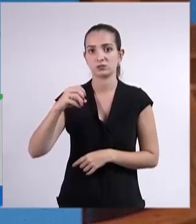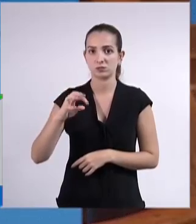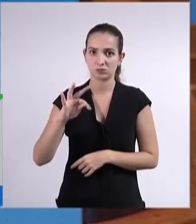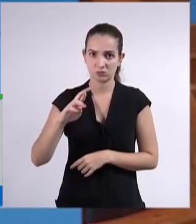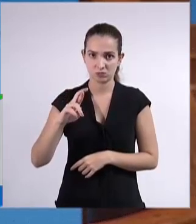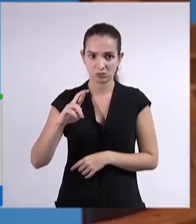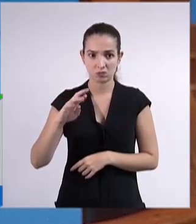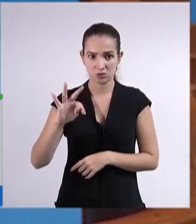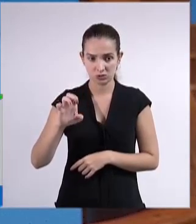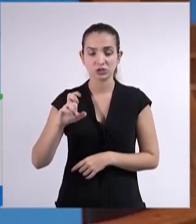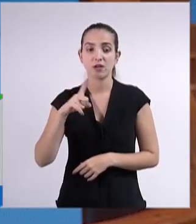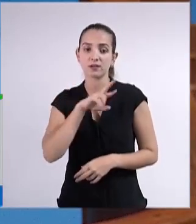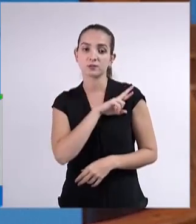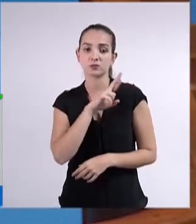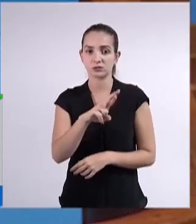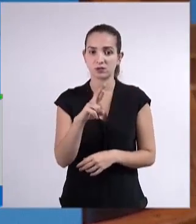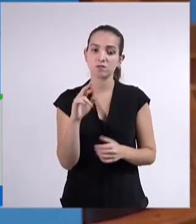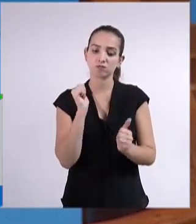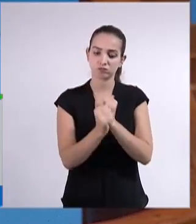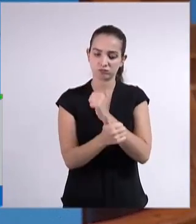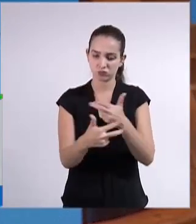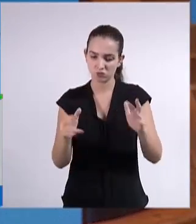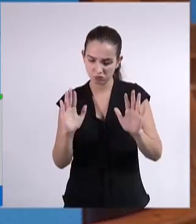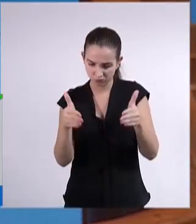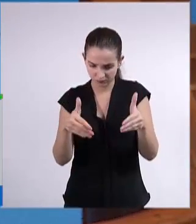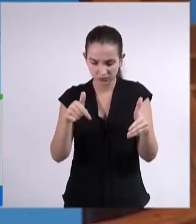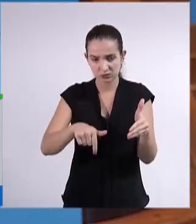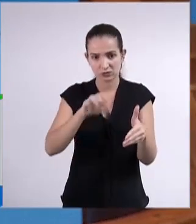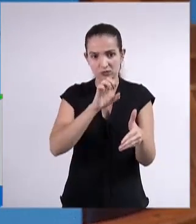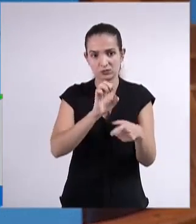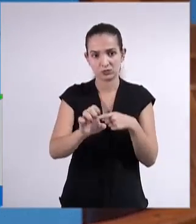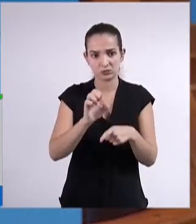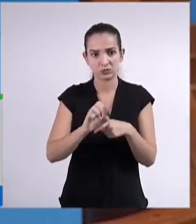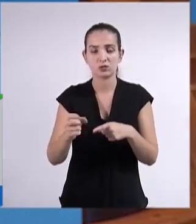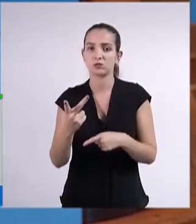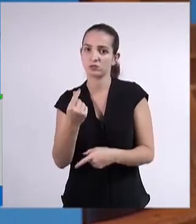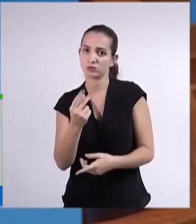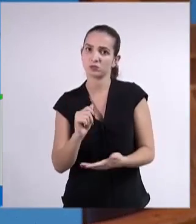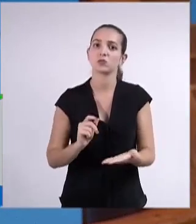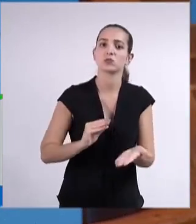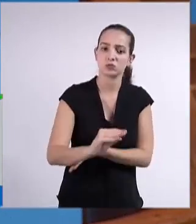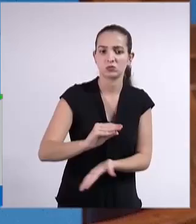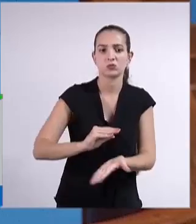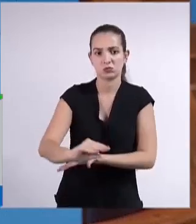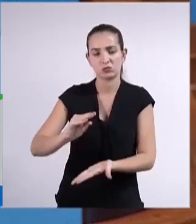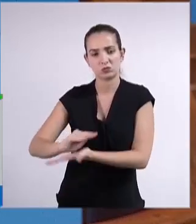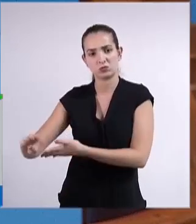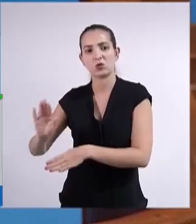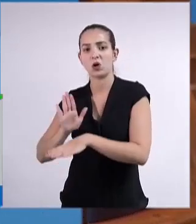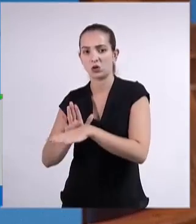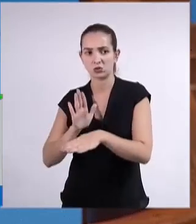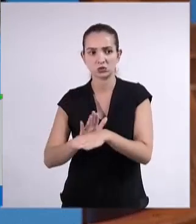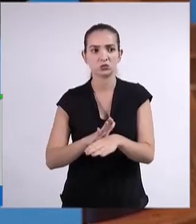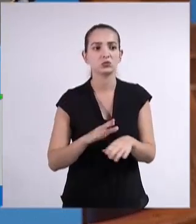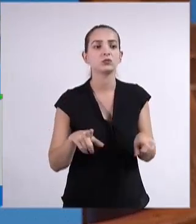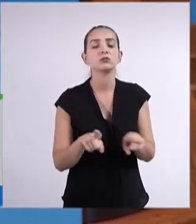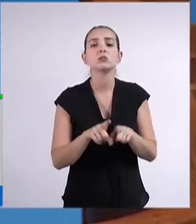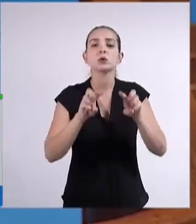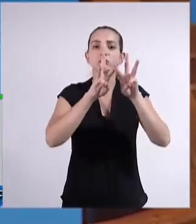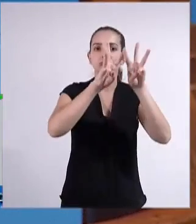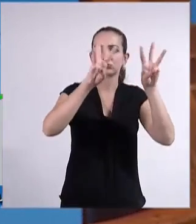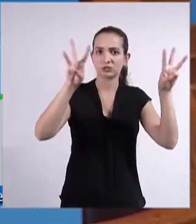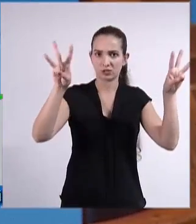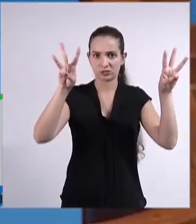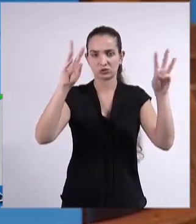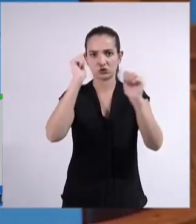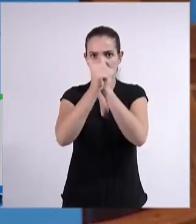responsável pelo esporte do Estado, patrocina, ajuda, até se nós entrarmos no site da federação, vai ver que